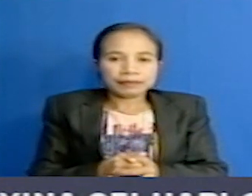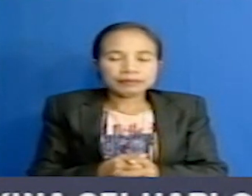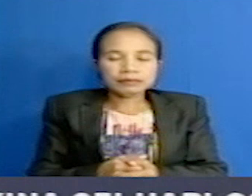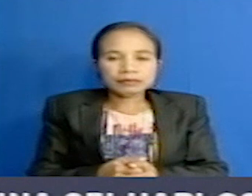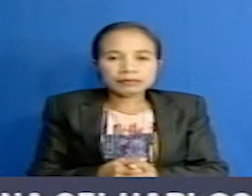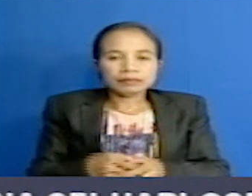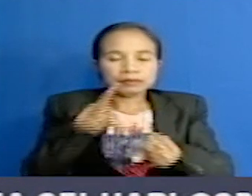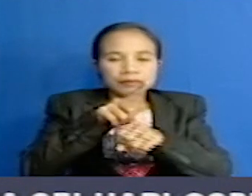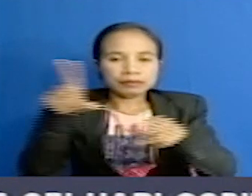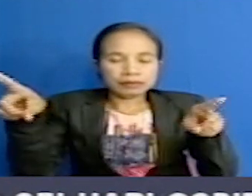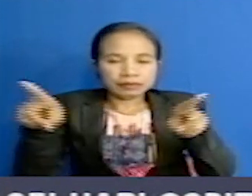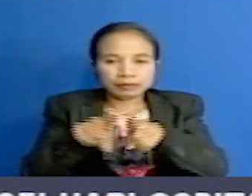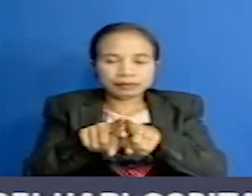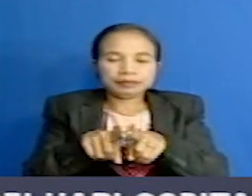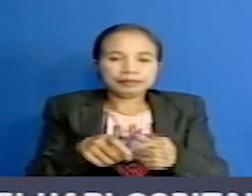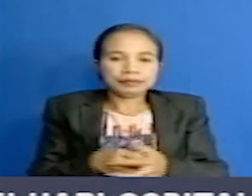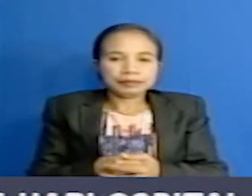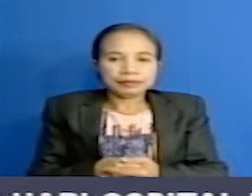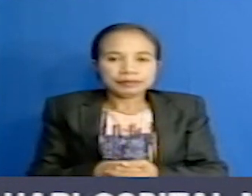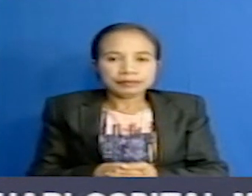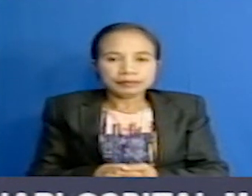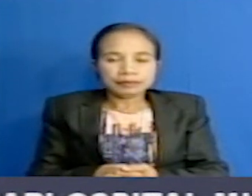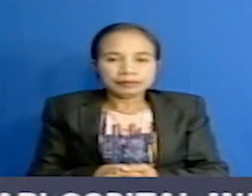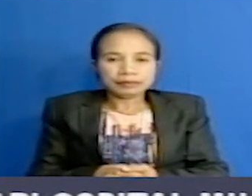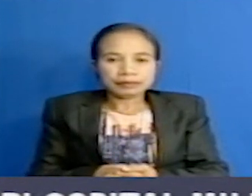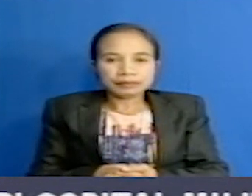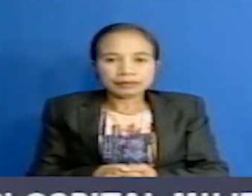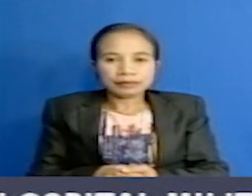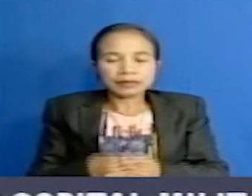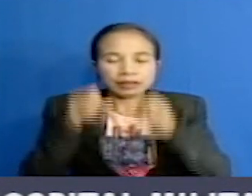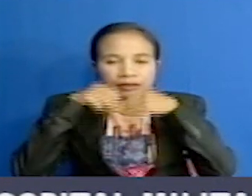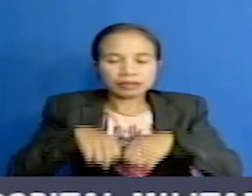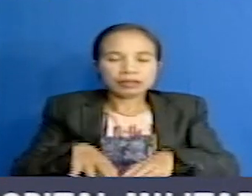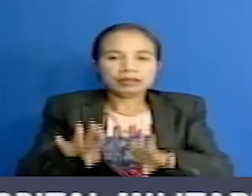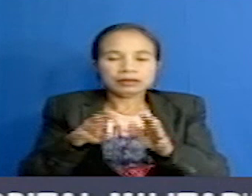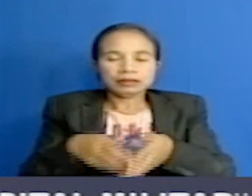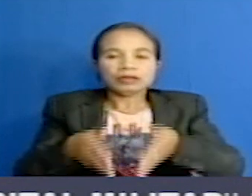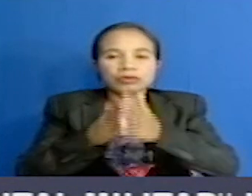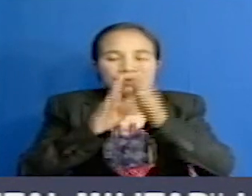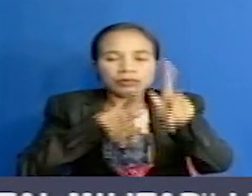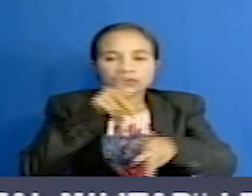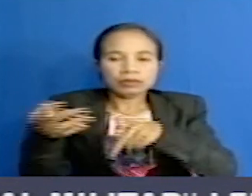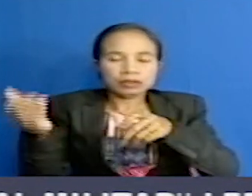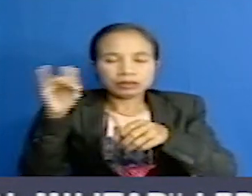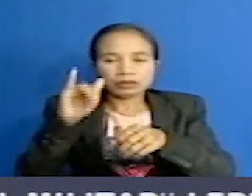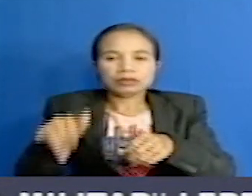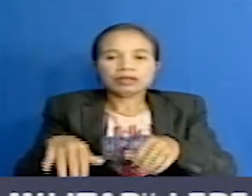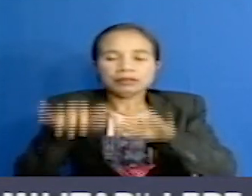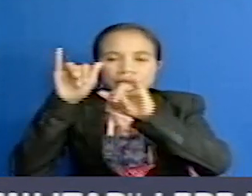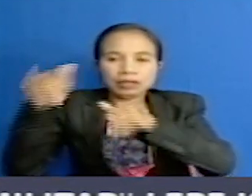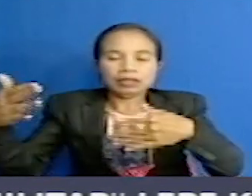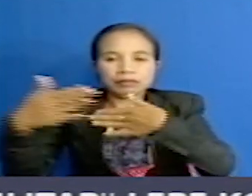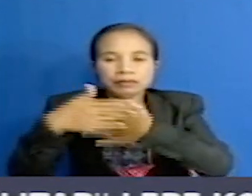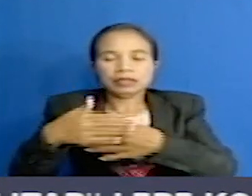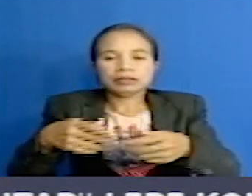local nessa brisa marítima né. Nia husu ba populasyon sira ne behela besi ki ha